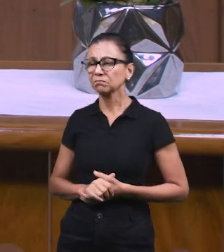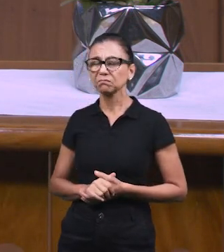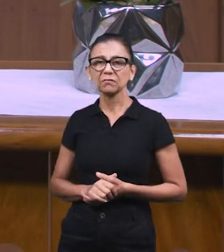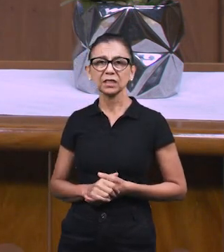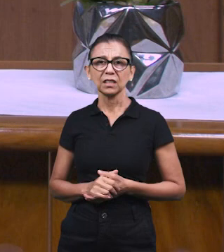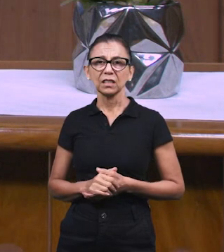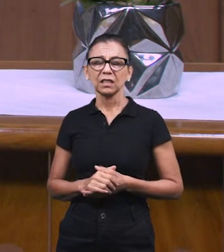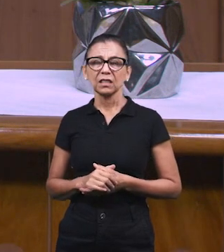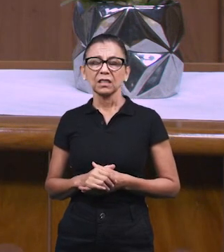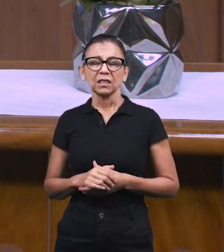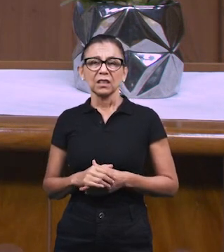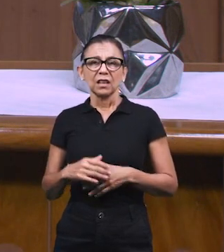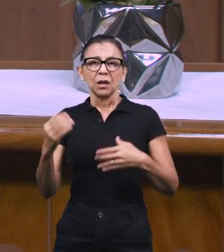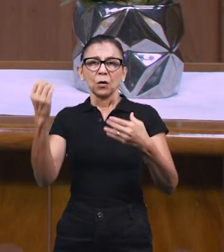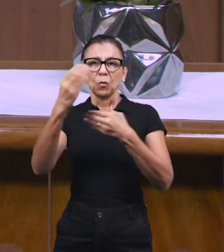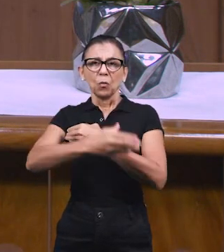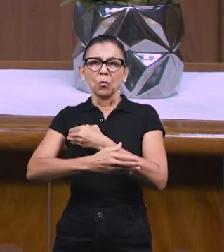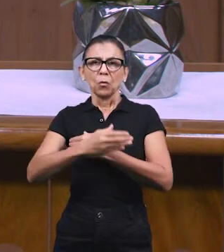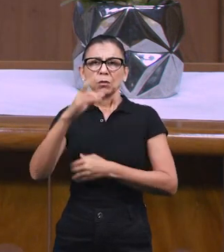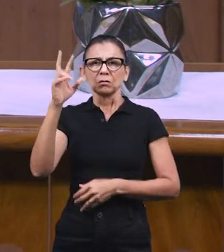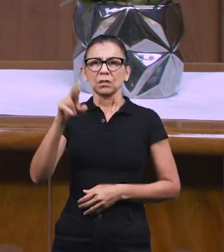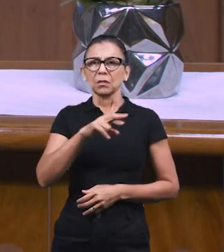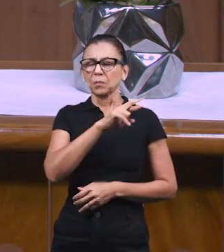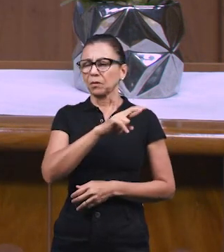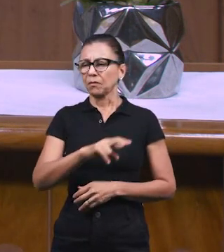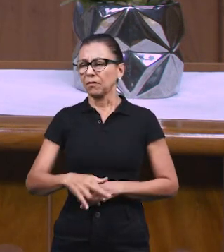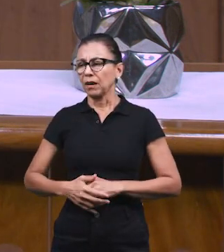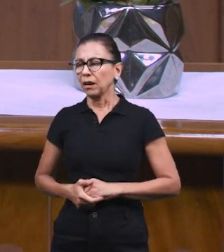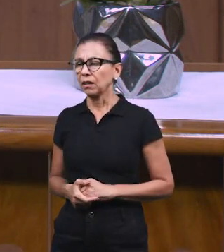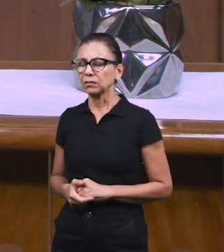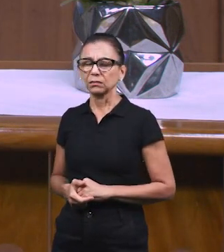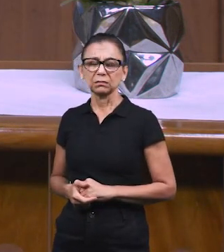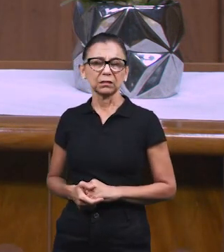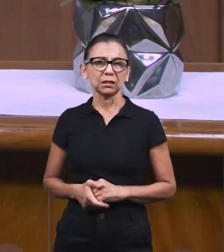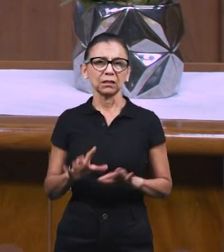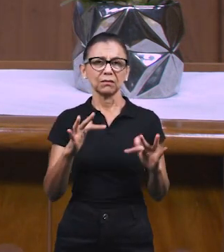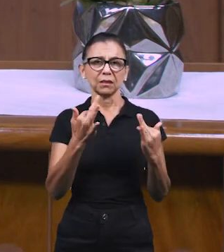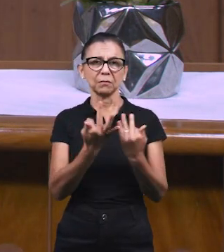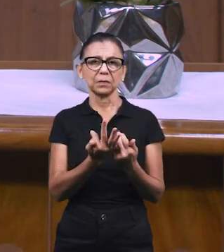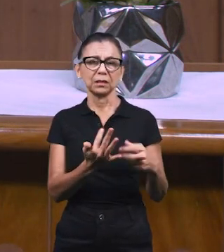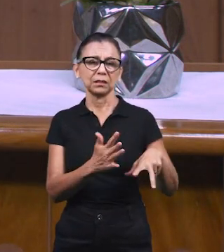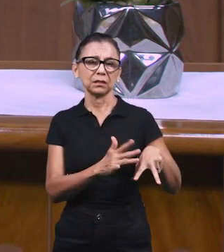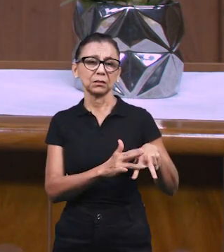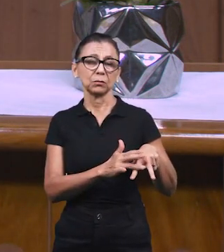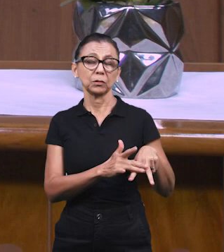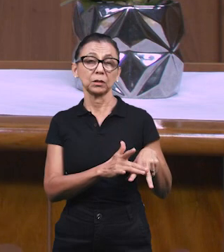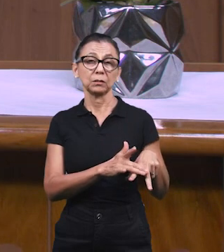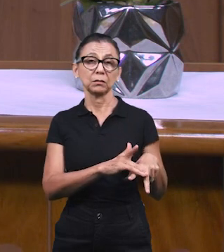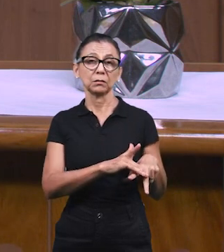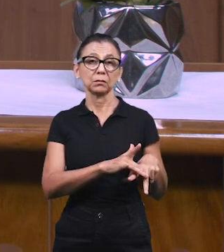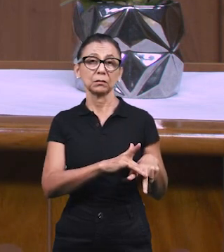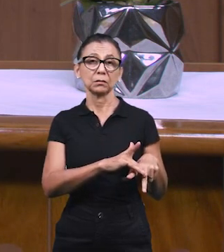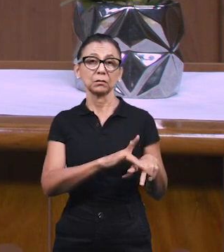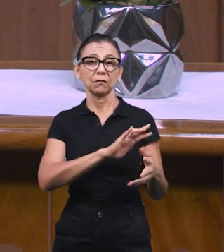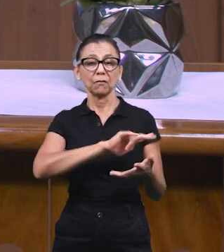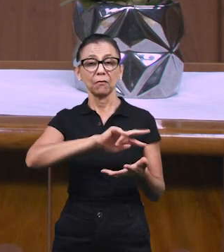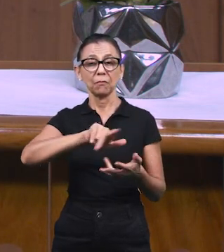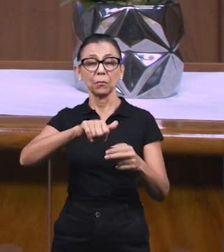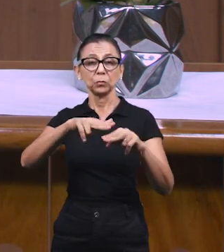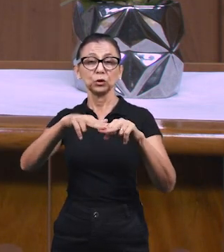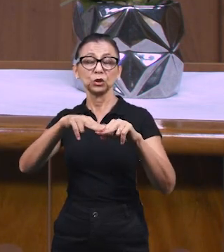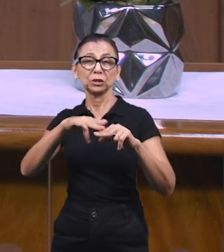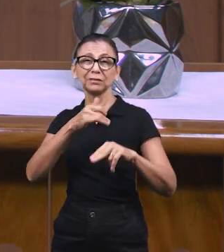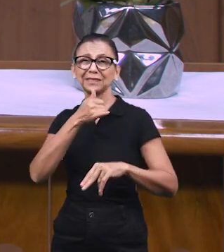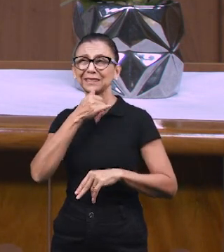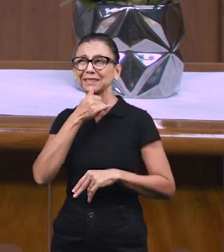consegui, o concurso que eu não passei, é o familiar que está enfermo. São tantos motivos de tristeza, mas a